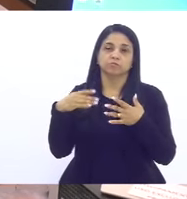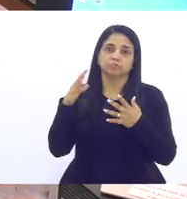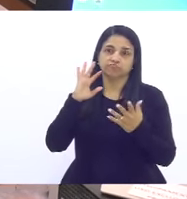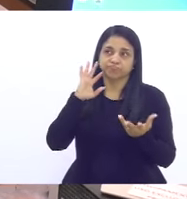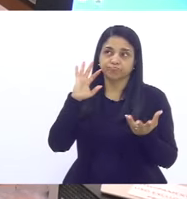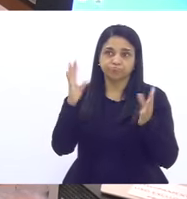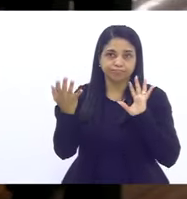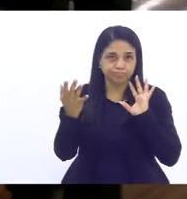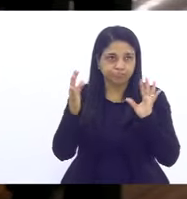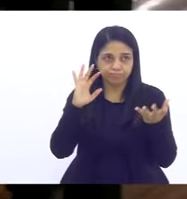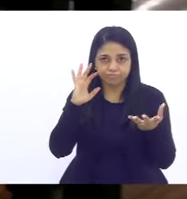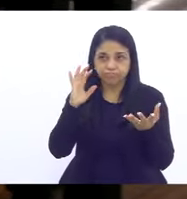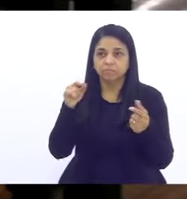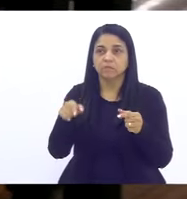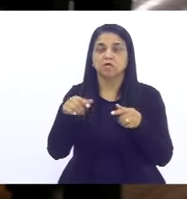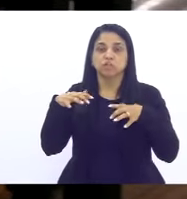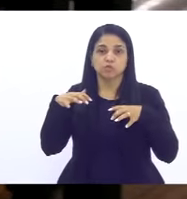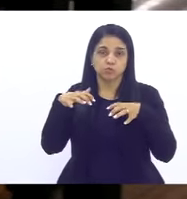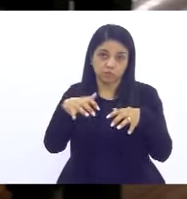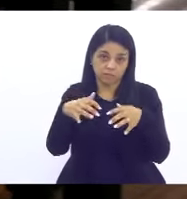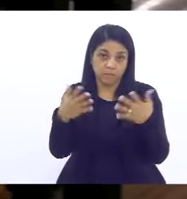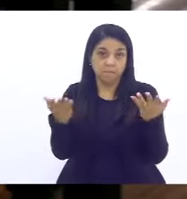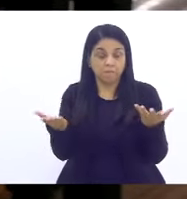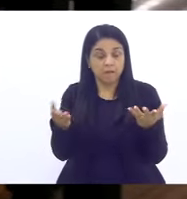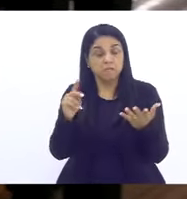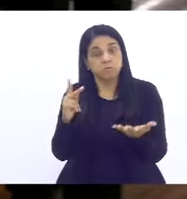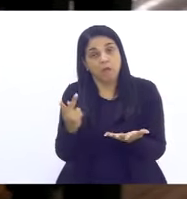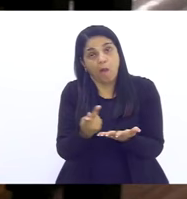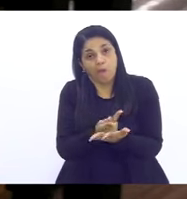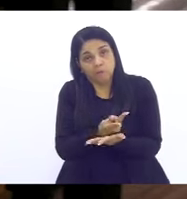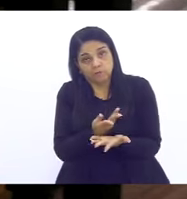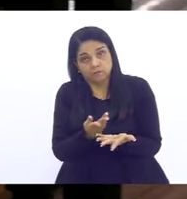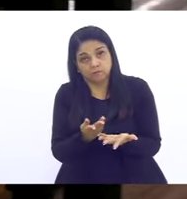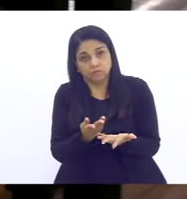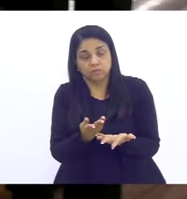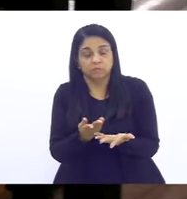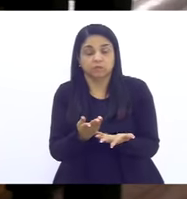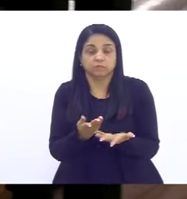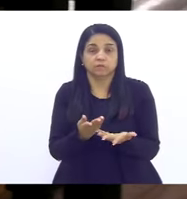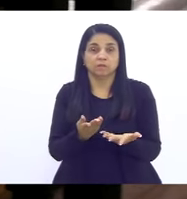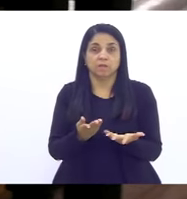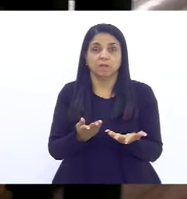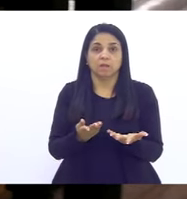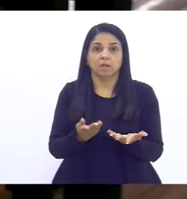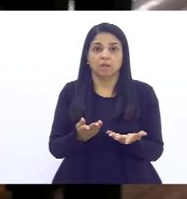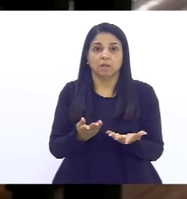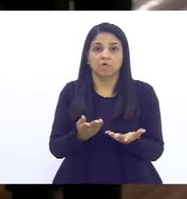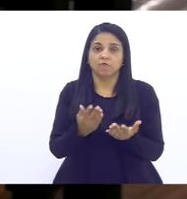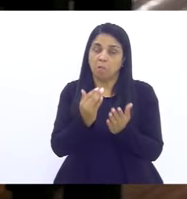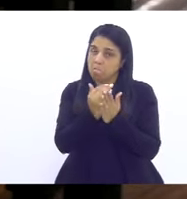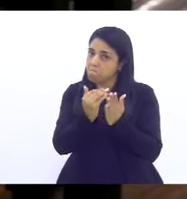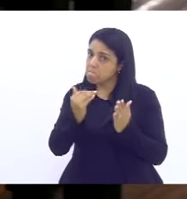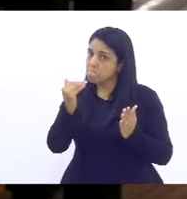ia ter essa chuva. O que aconteceu, que foi extremamente maior daquilo que a gente